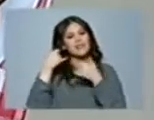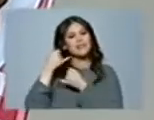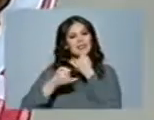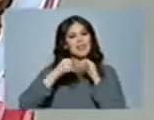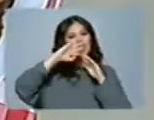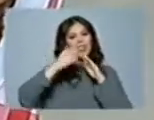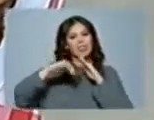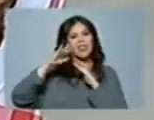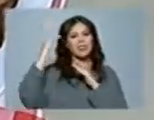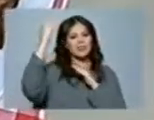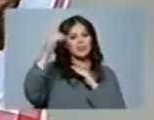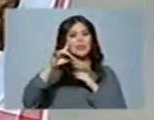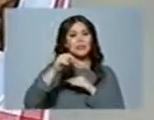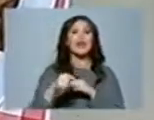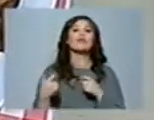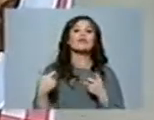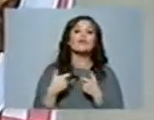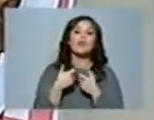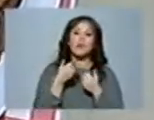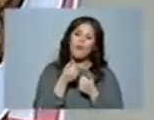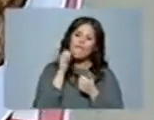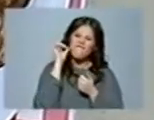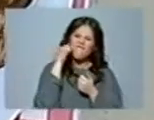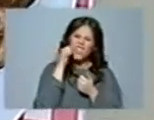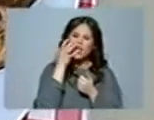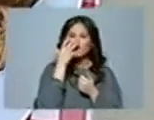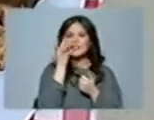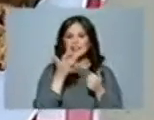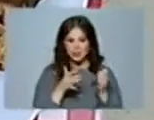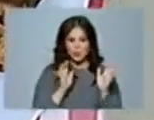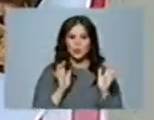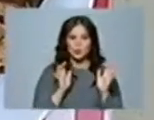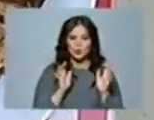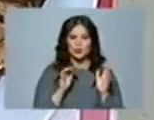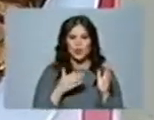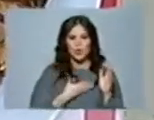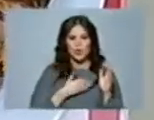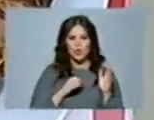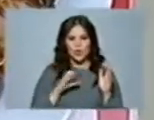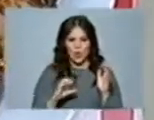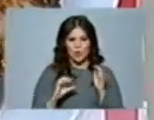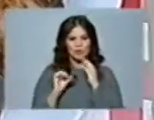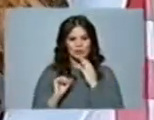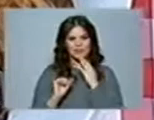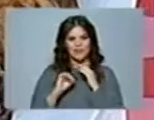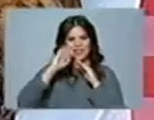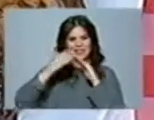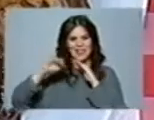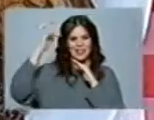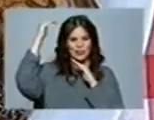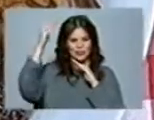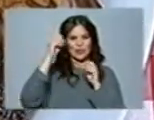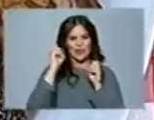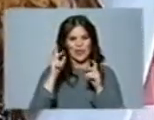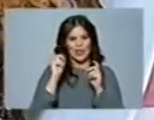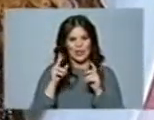azeite. E depois já acompanhar um bom vinho tinto, DOC, de Surgel Trás-Montes. Está bem? Olá. E